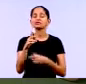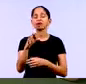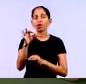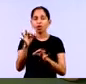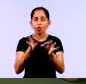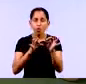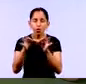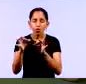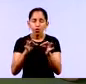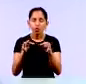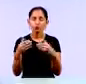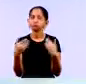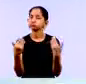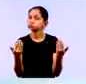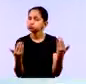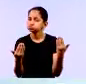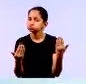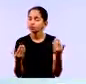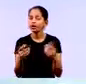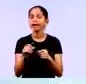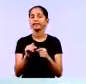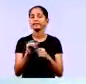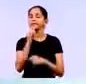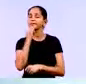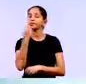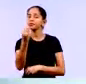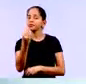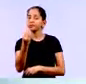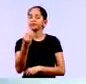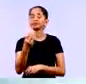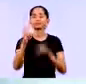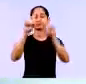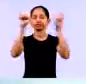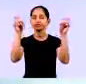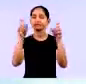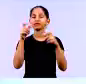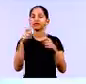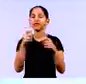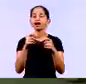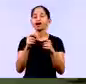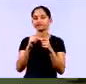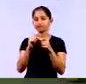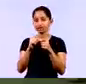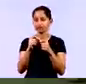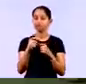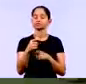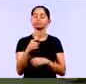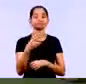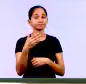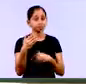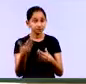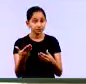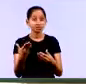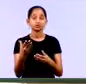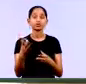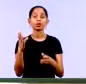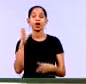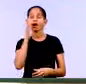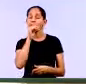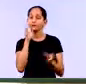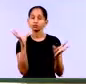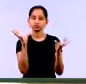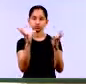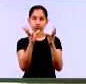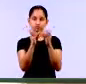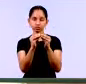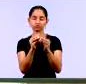Então, nos conte aqui, de que é que se trata isso? Trata-se de quê? Então, professor, com bastante brevidade, é algo